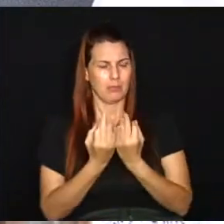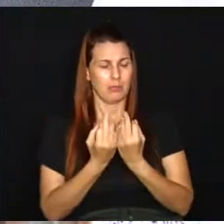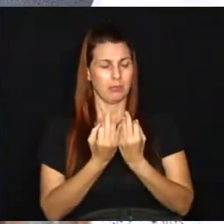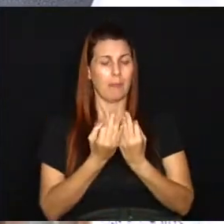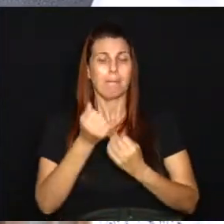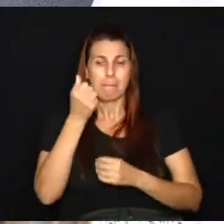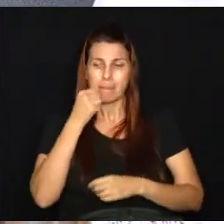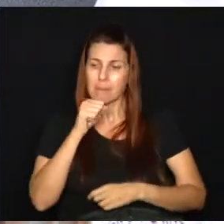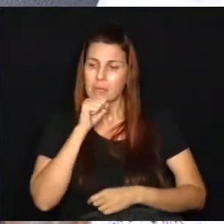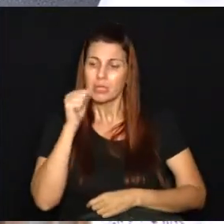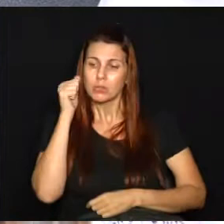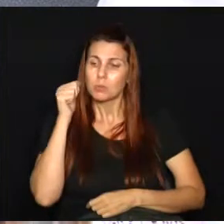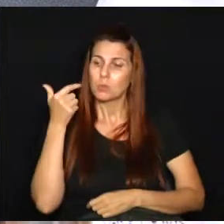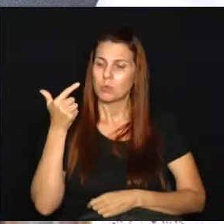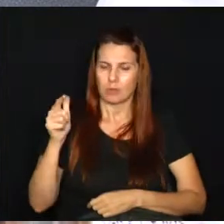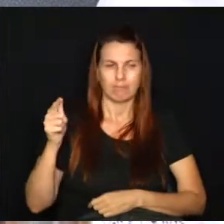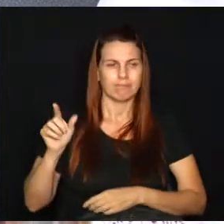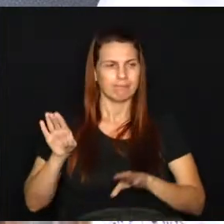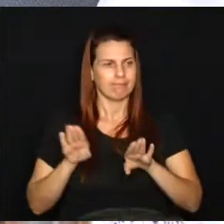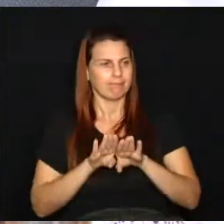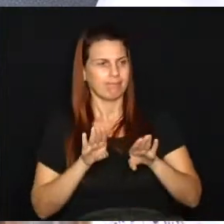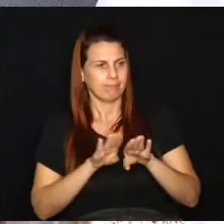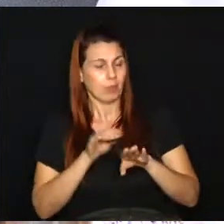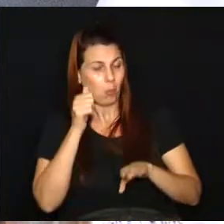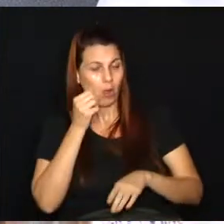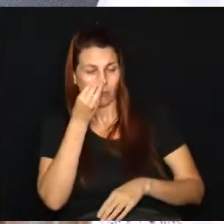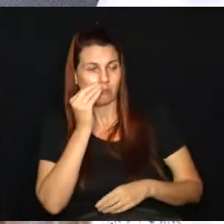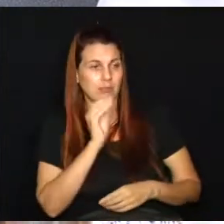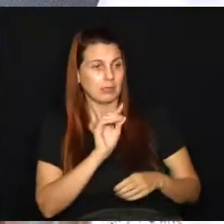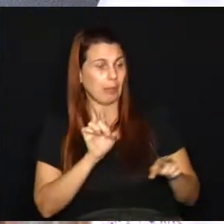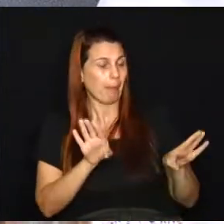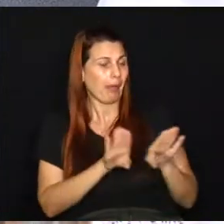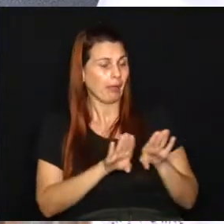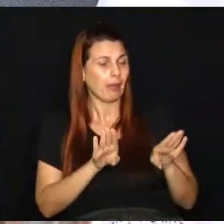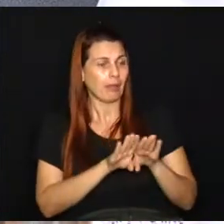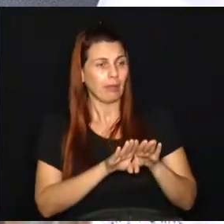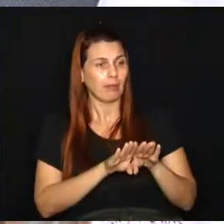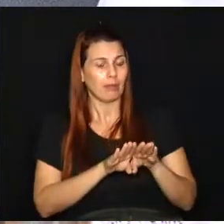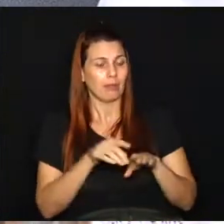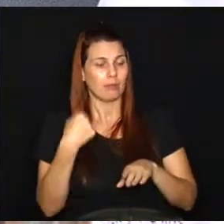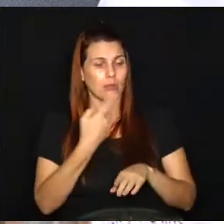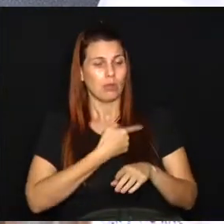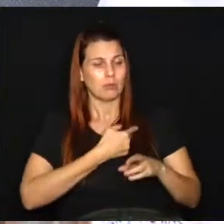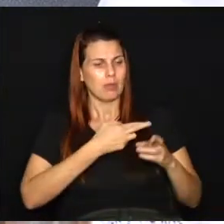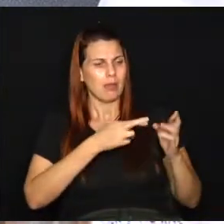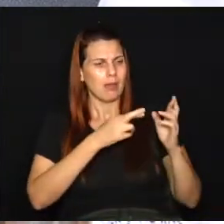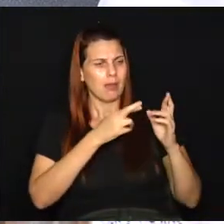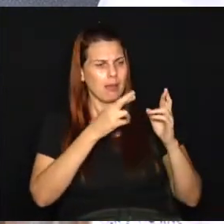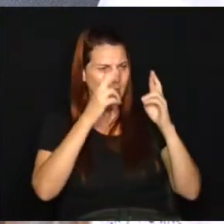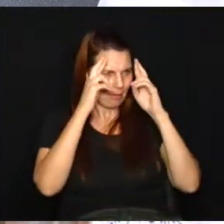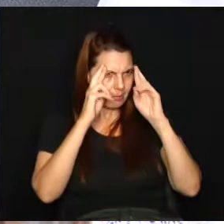né, e como arrimo de famílias, e trabalhadoras procurando respeito pelo nosso trabalho